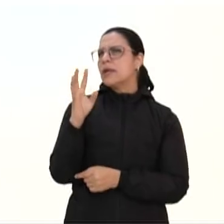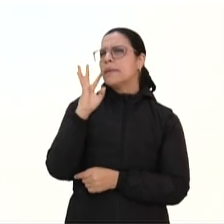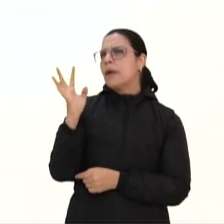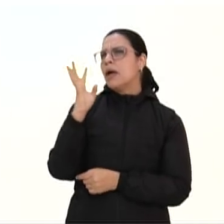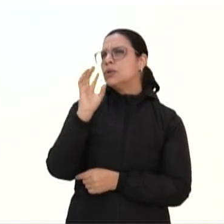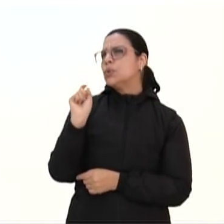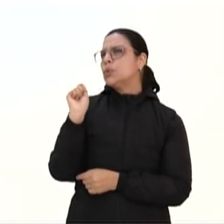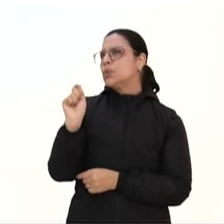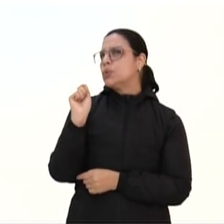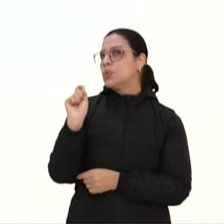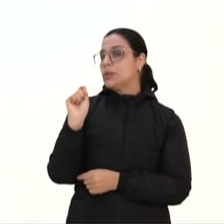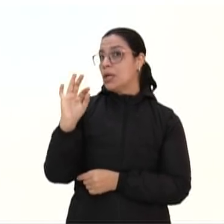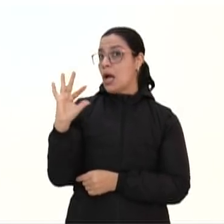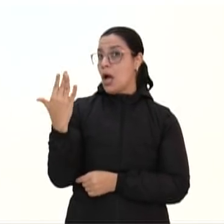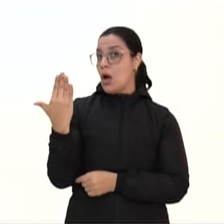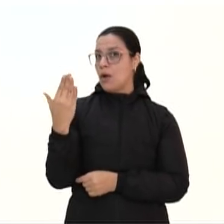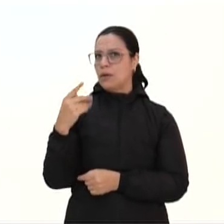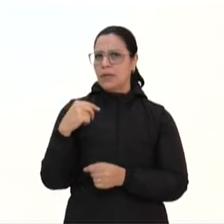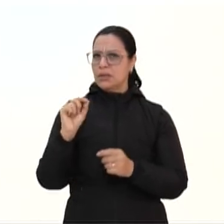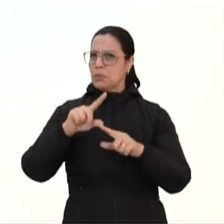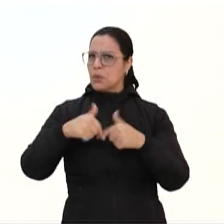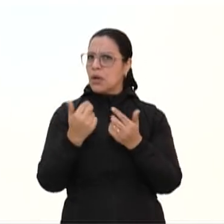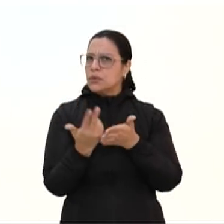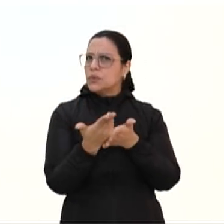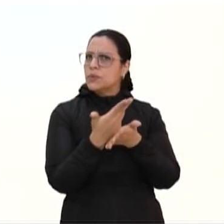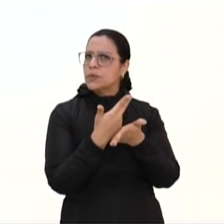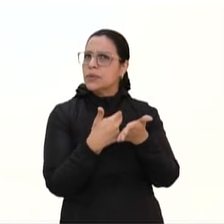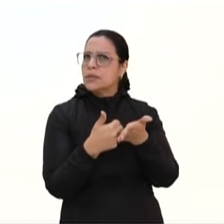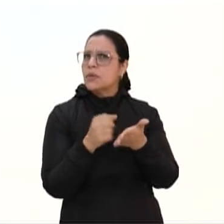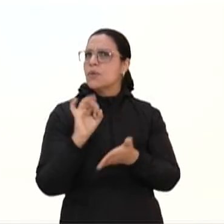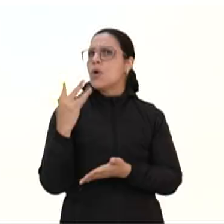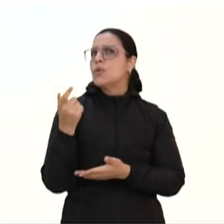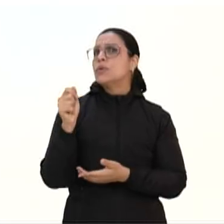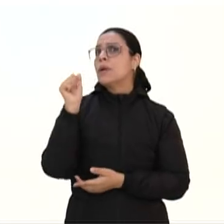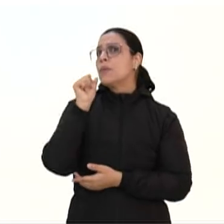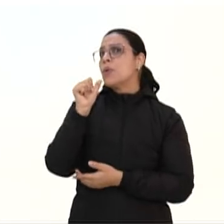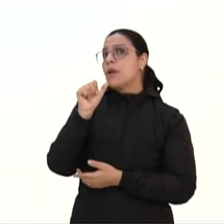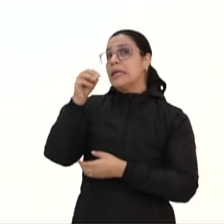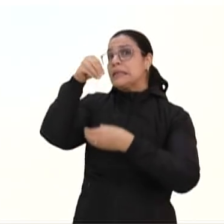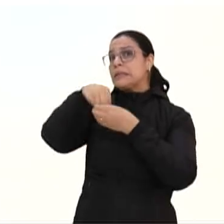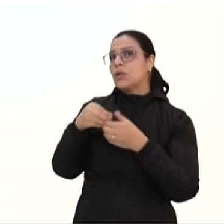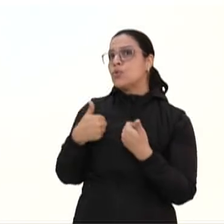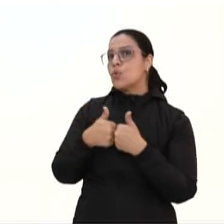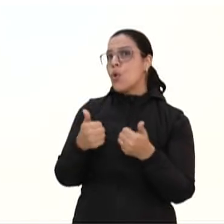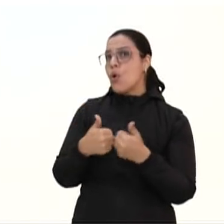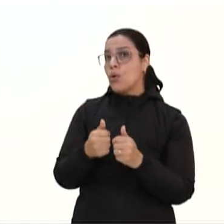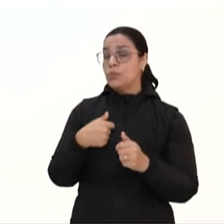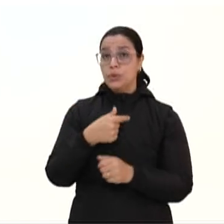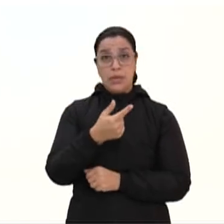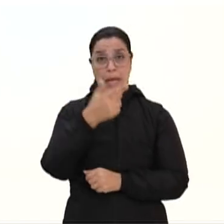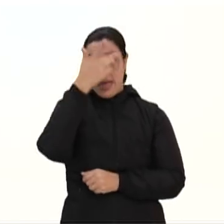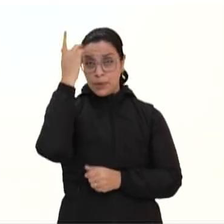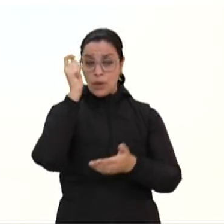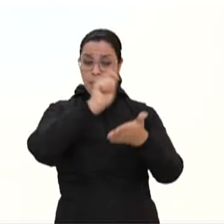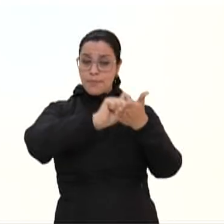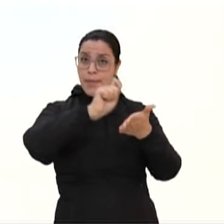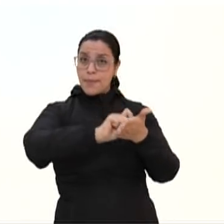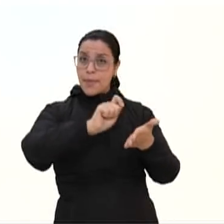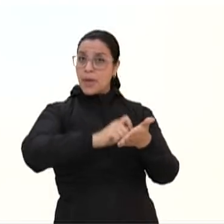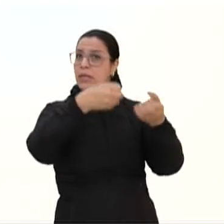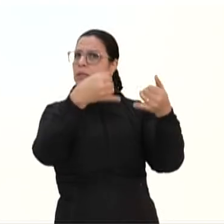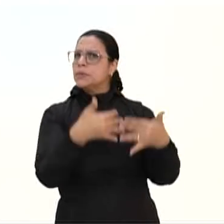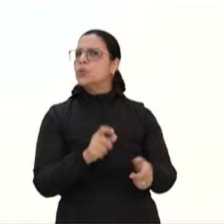vocês imaginam que possa estar acontecendo com essa moça ou que o cronista discorreu nesse